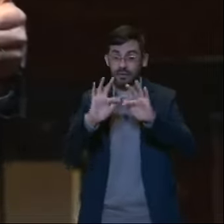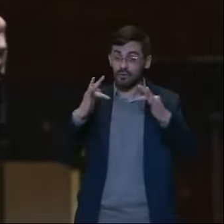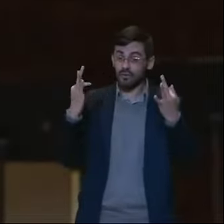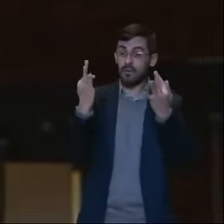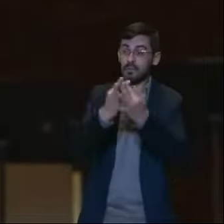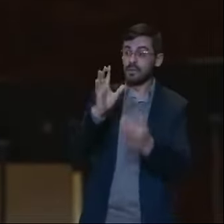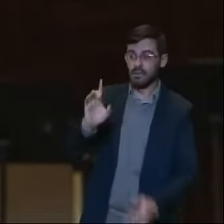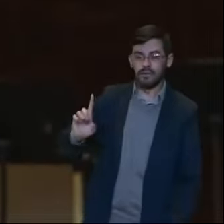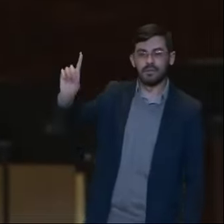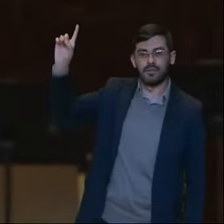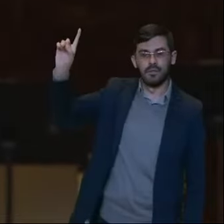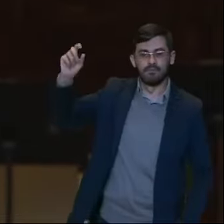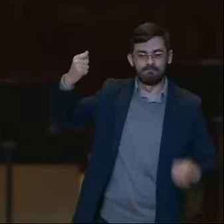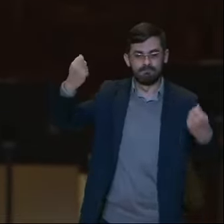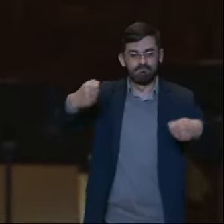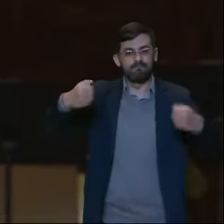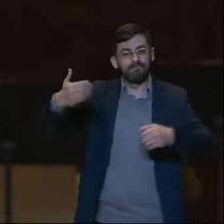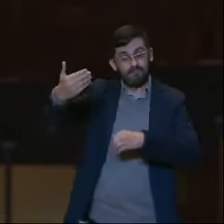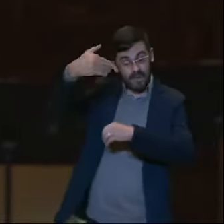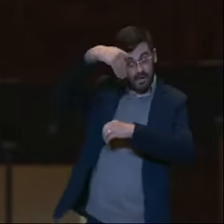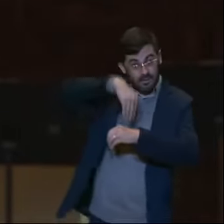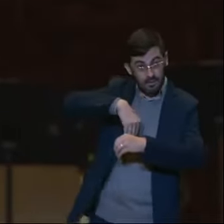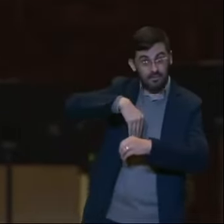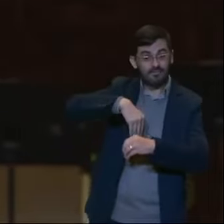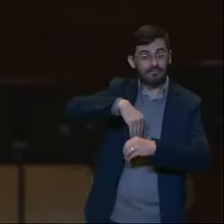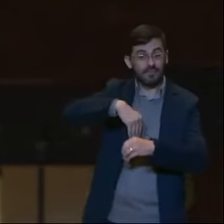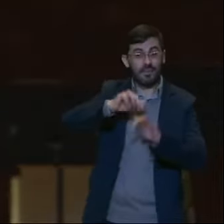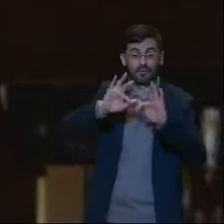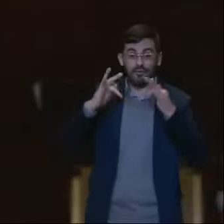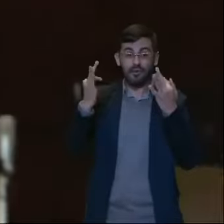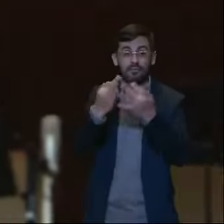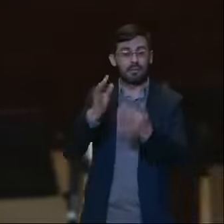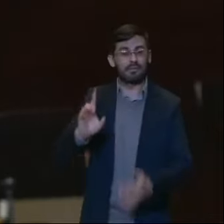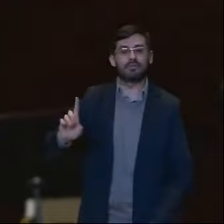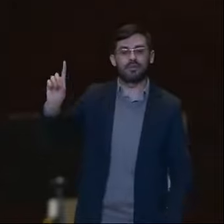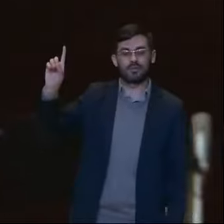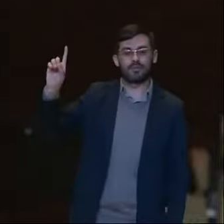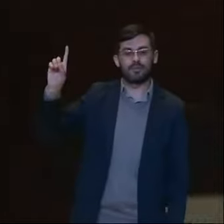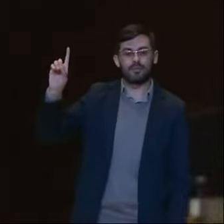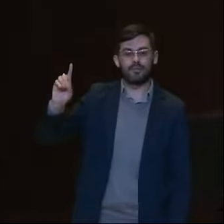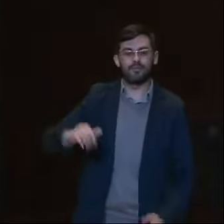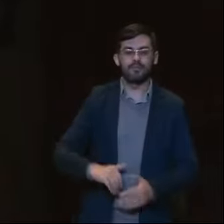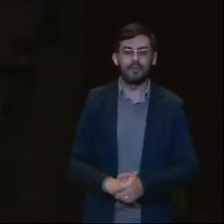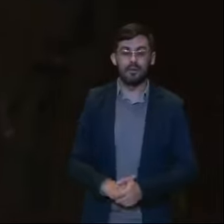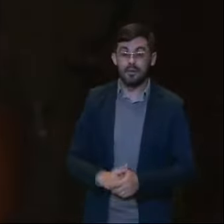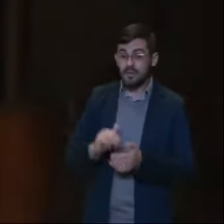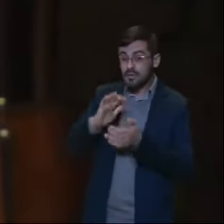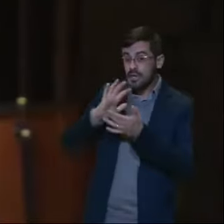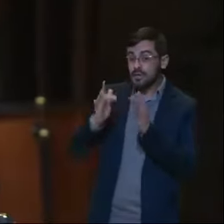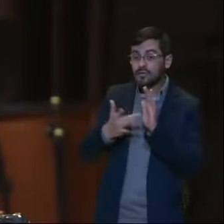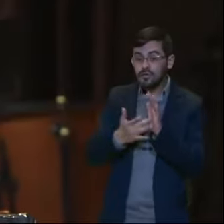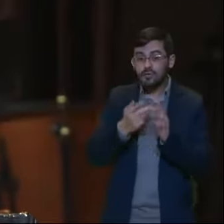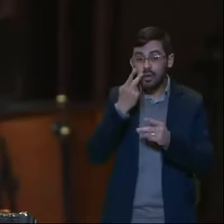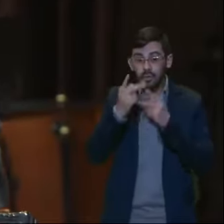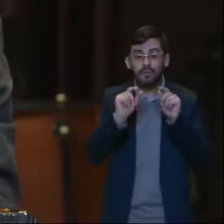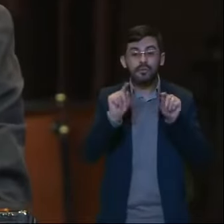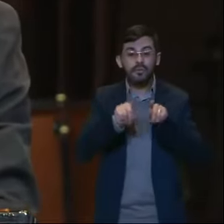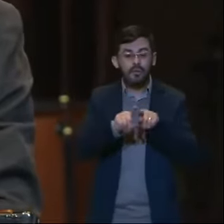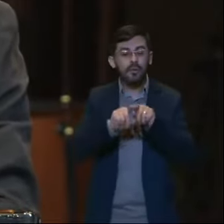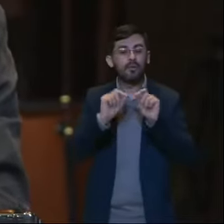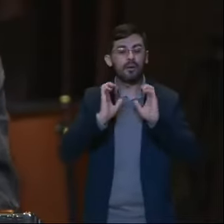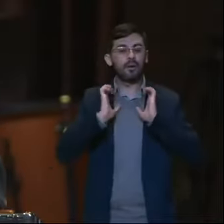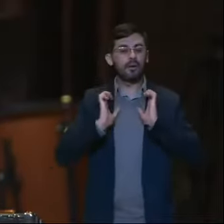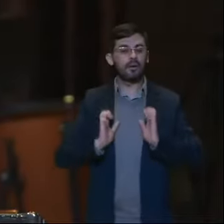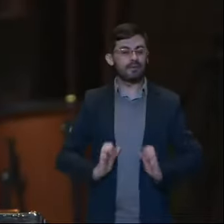Deus. Tem que ser aqui, na família e na casa de Deus. Jesus também falou que na nossa ética, um outro ponto que ele